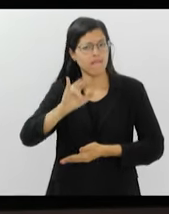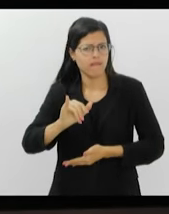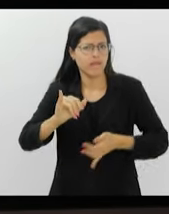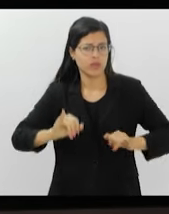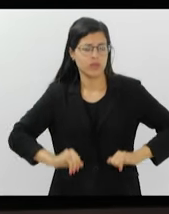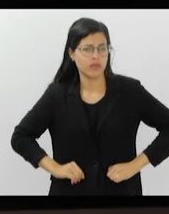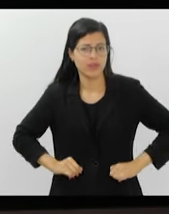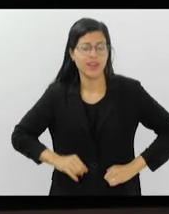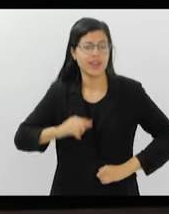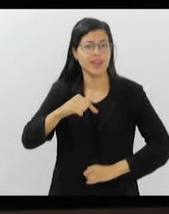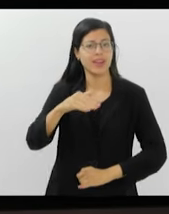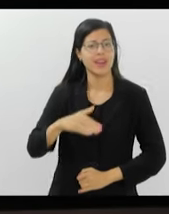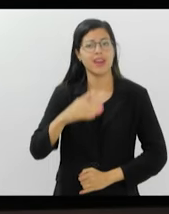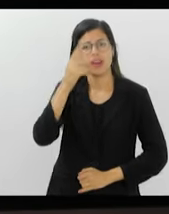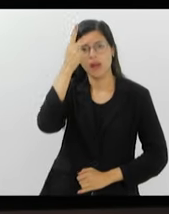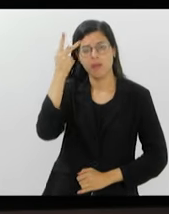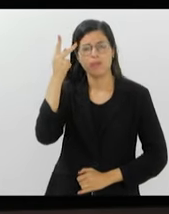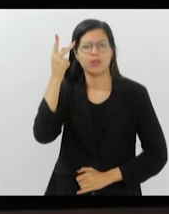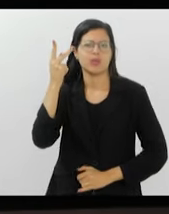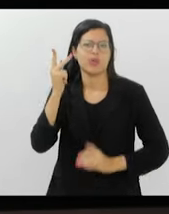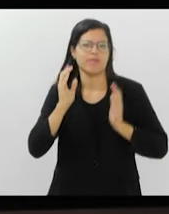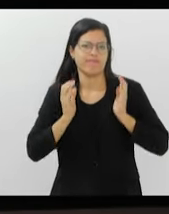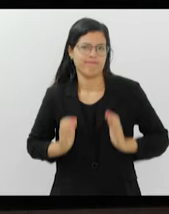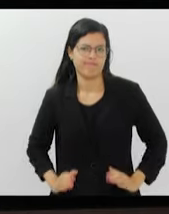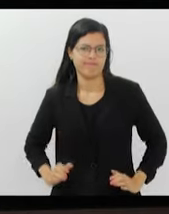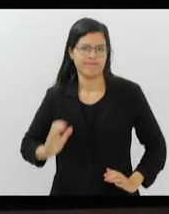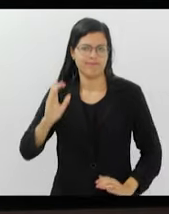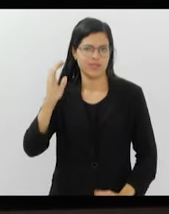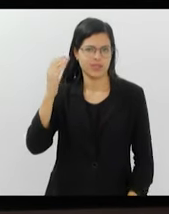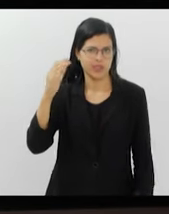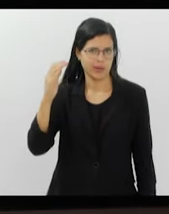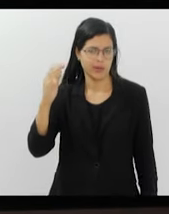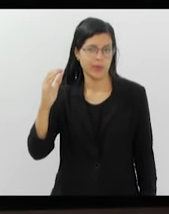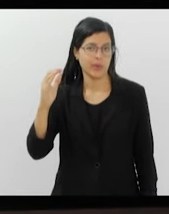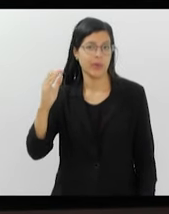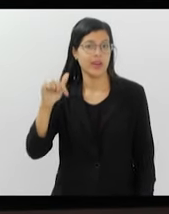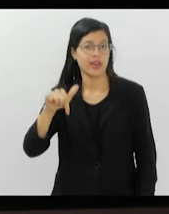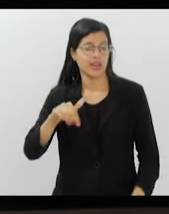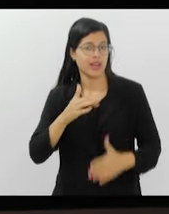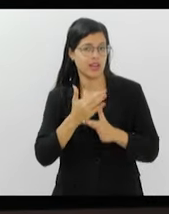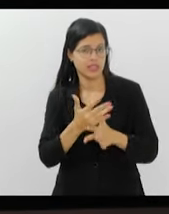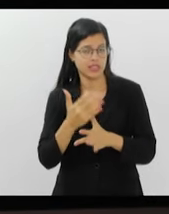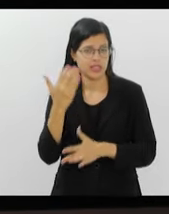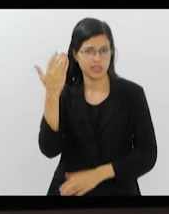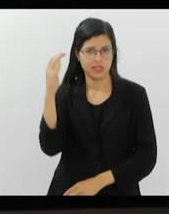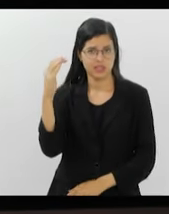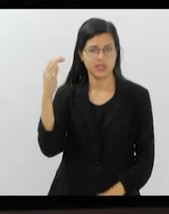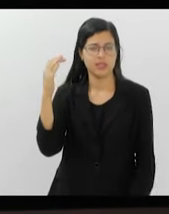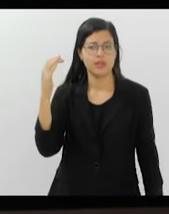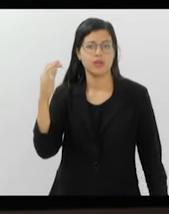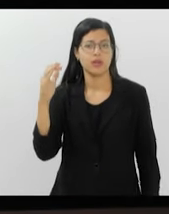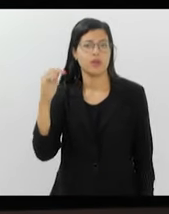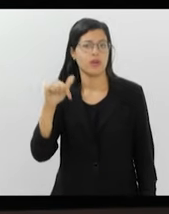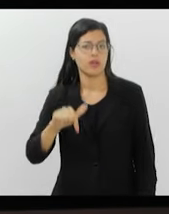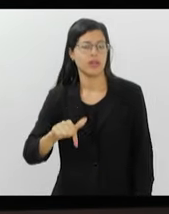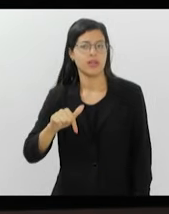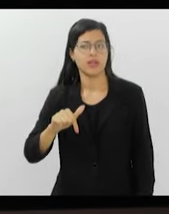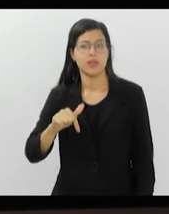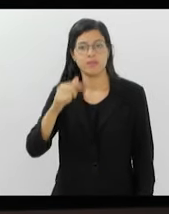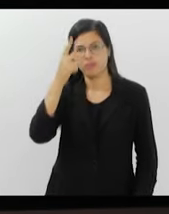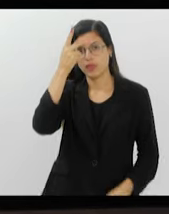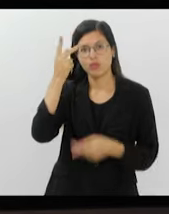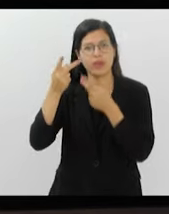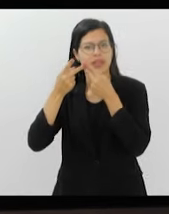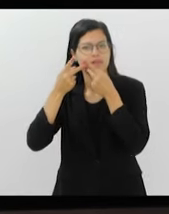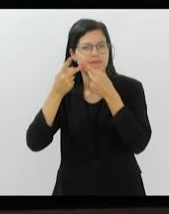sofrer é o cidadão Nero é a cidade de Niterói é aquele que visita a cidade